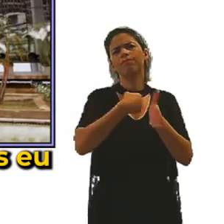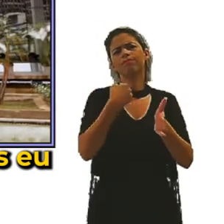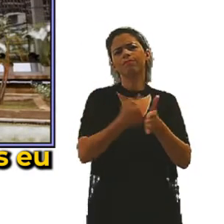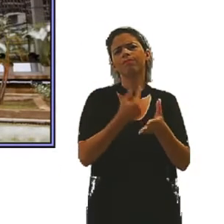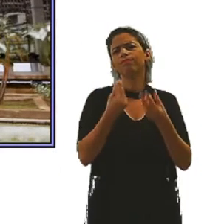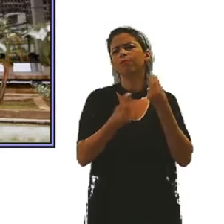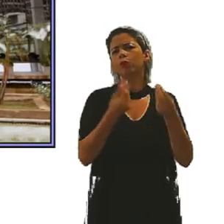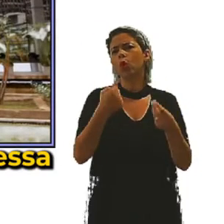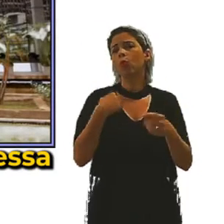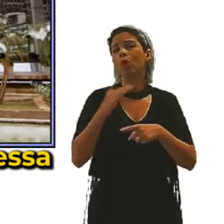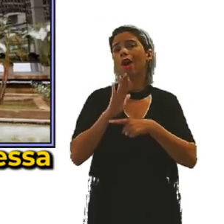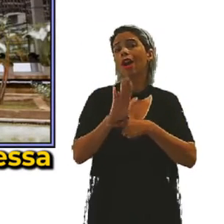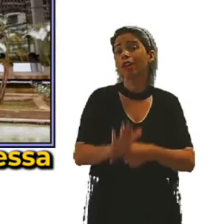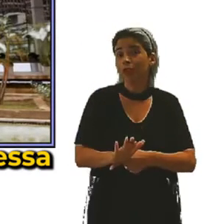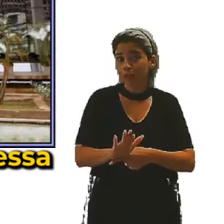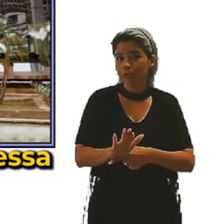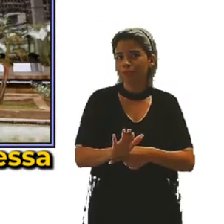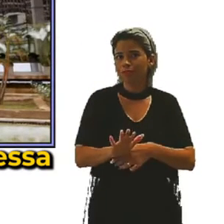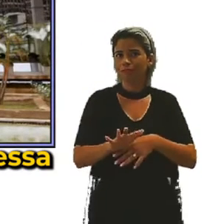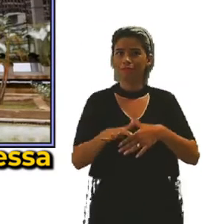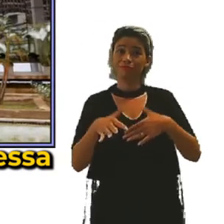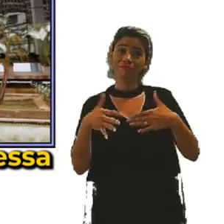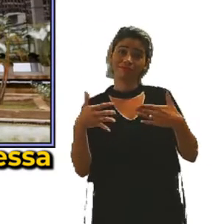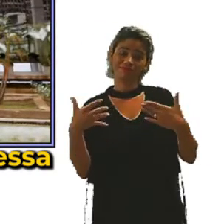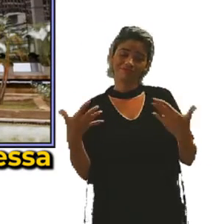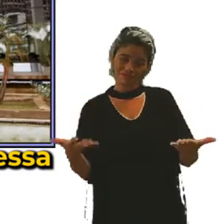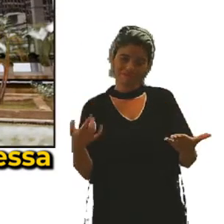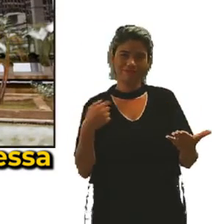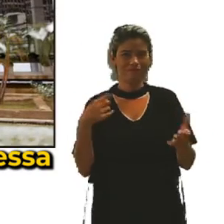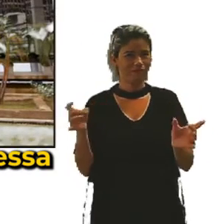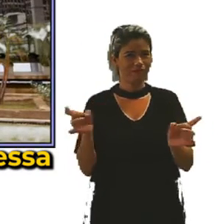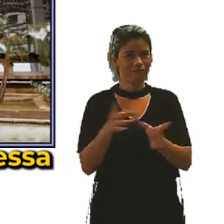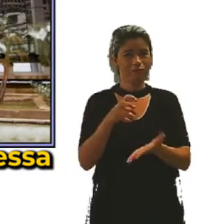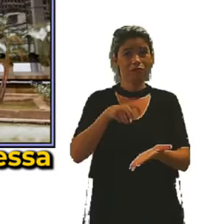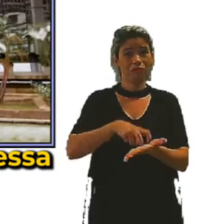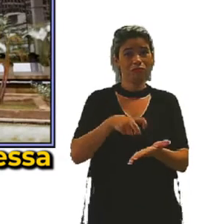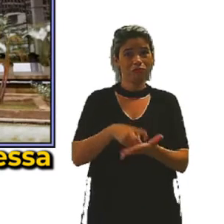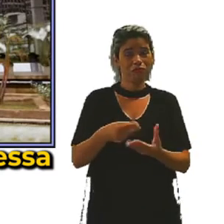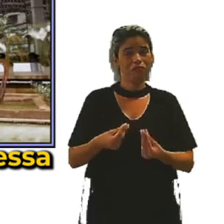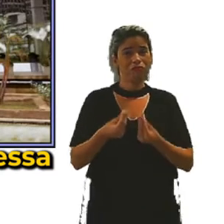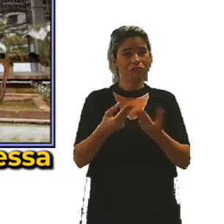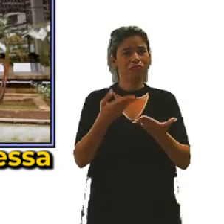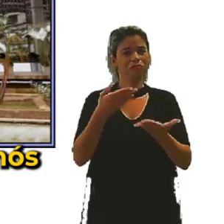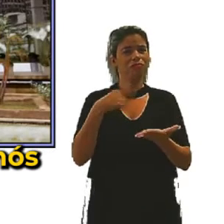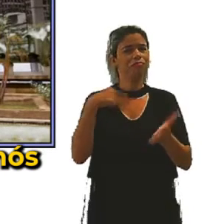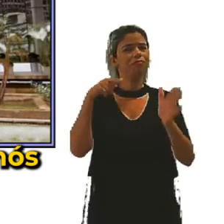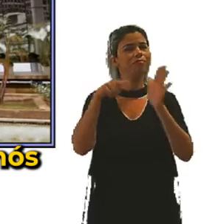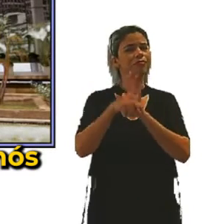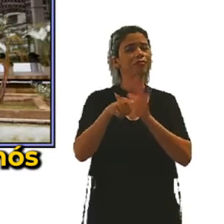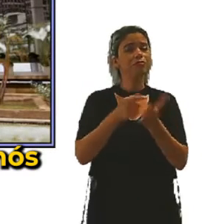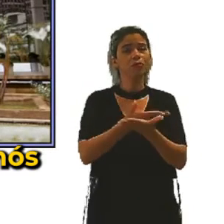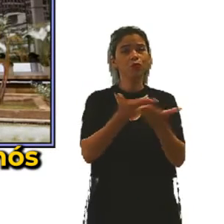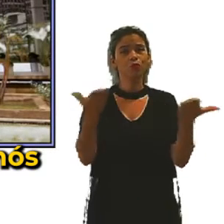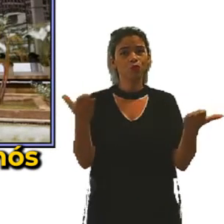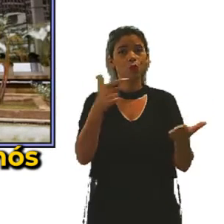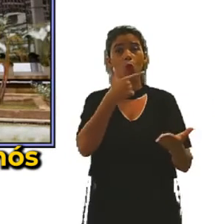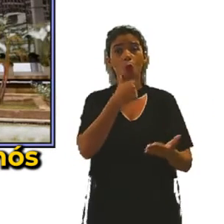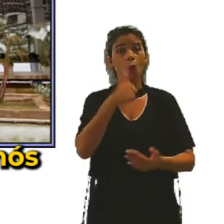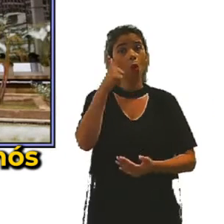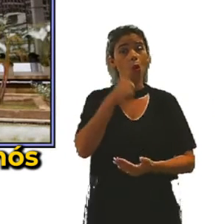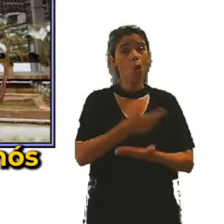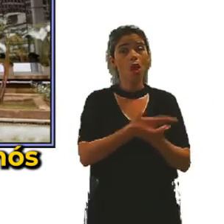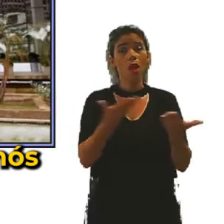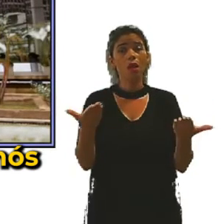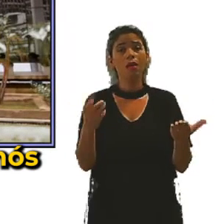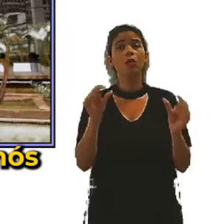poderia ter feito? Então, eu finalizo essa manhã deixando essa pergunta a todos os senhores e senhoras, né?